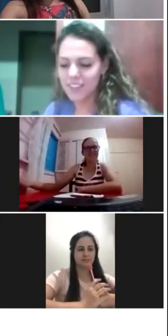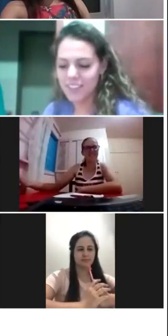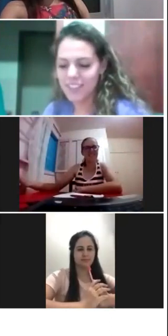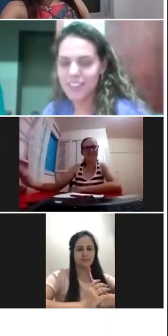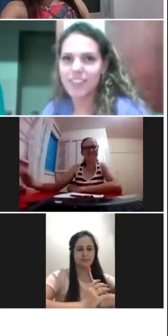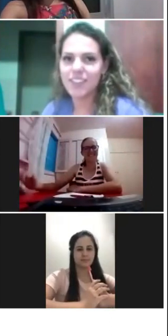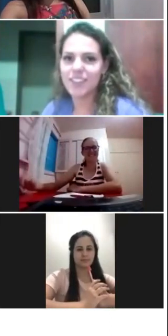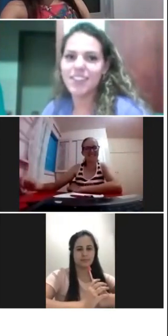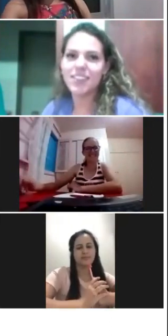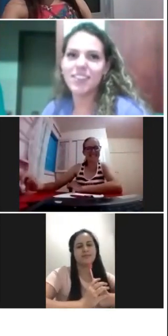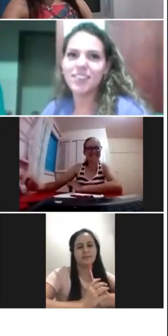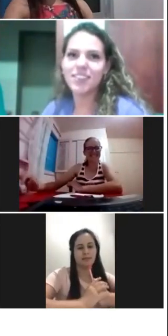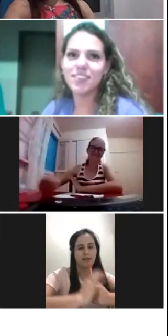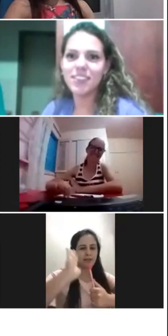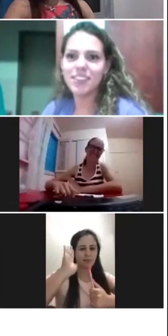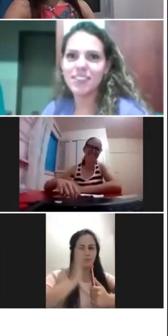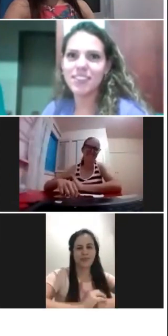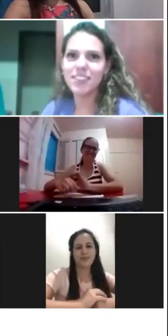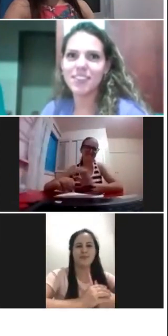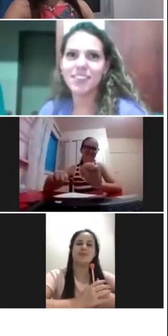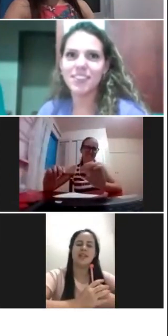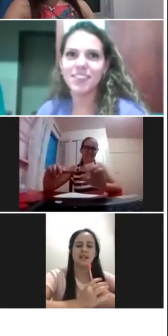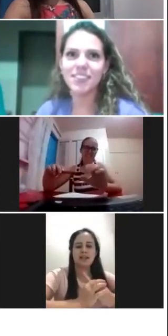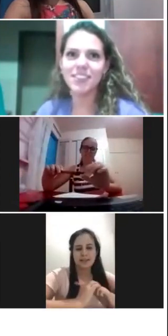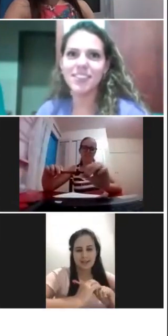Próxima, Carolina. Eu.